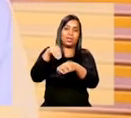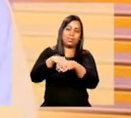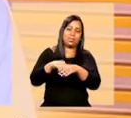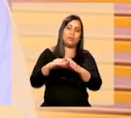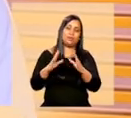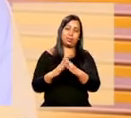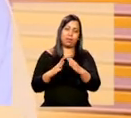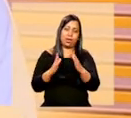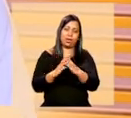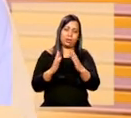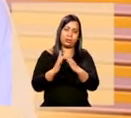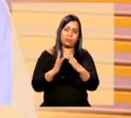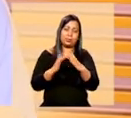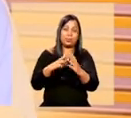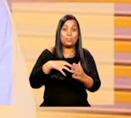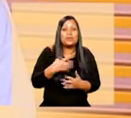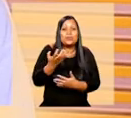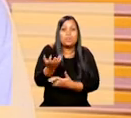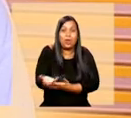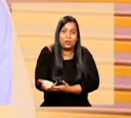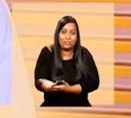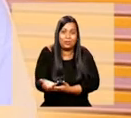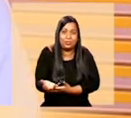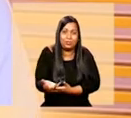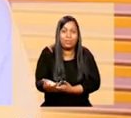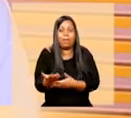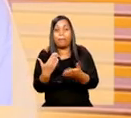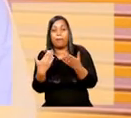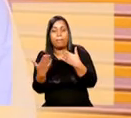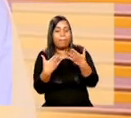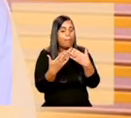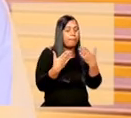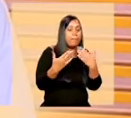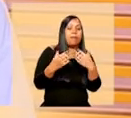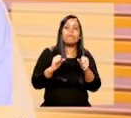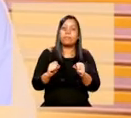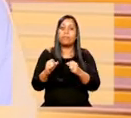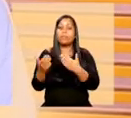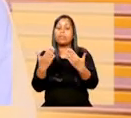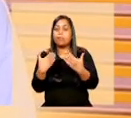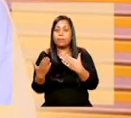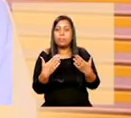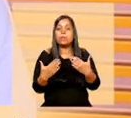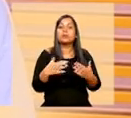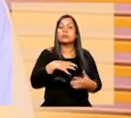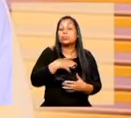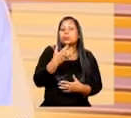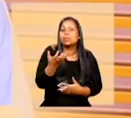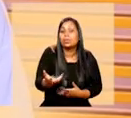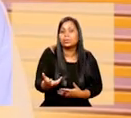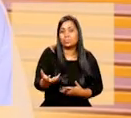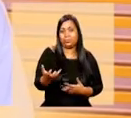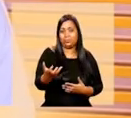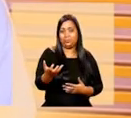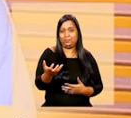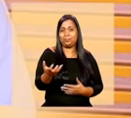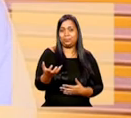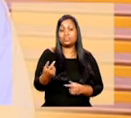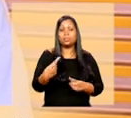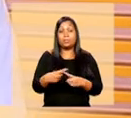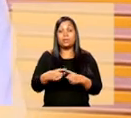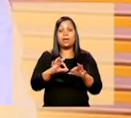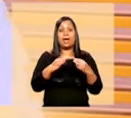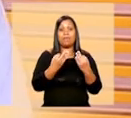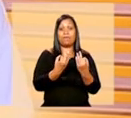pouquinho sobre isso. Vamos conversar mais sobre doação de órgãos, que em vez de ficar batendo papo furado, vamos bater o papo sobre doação de órgãos,